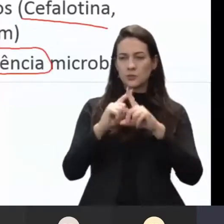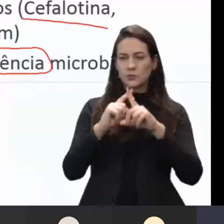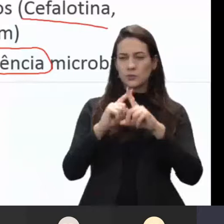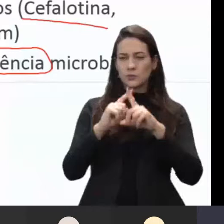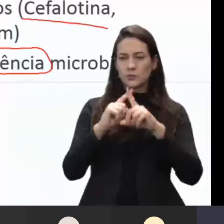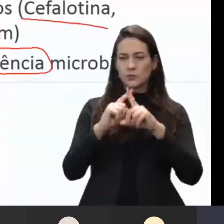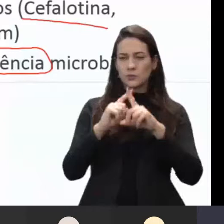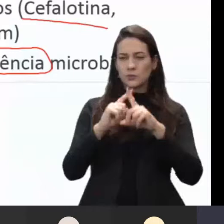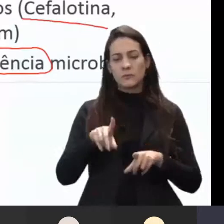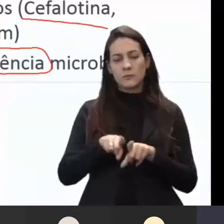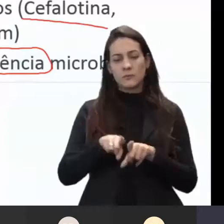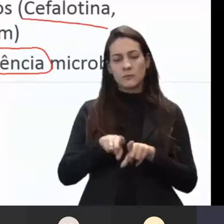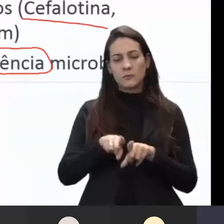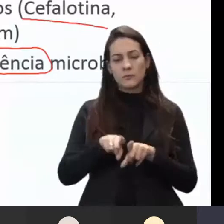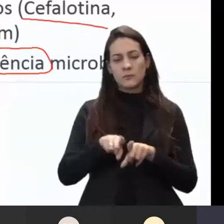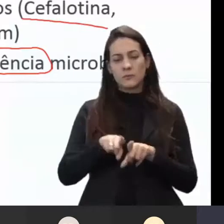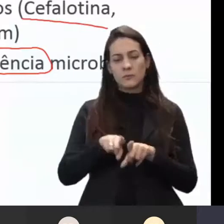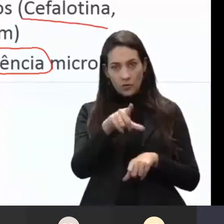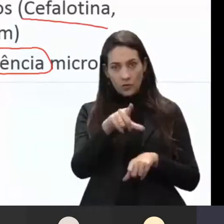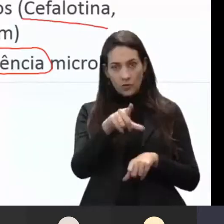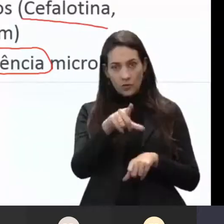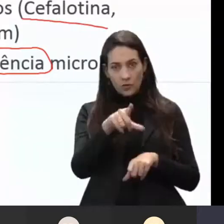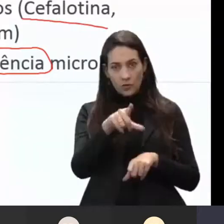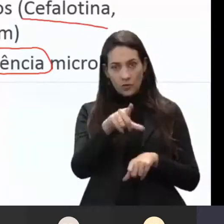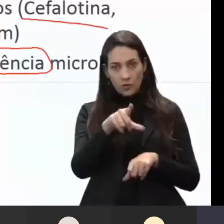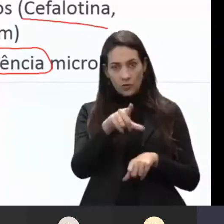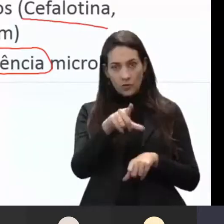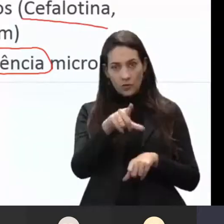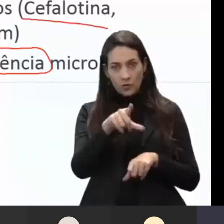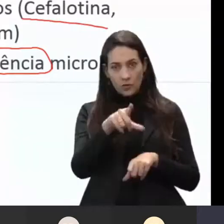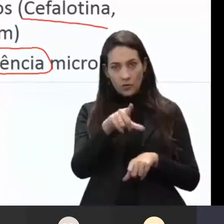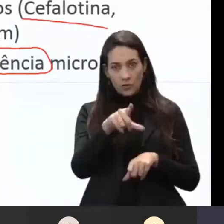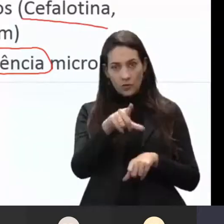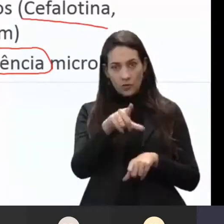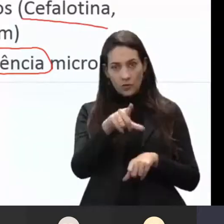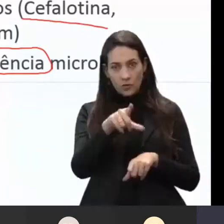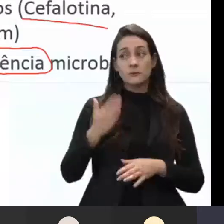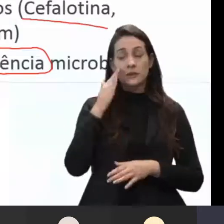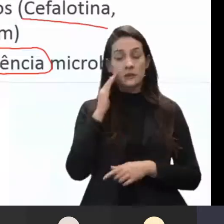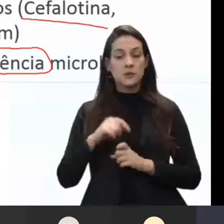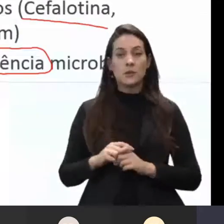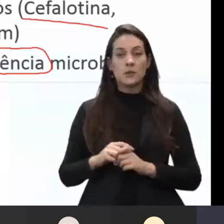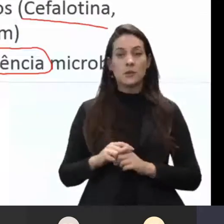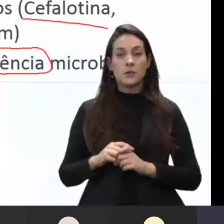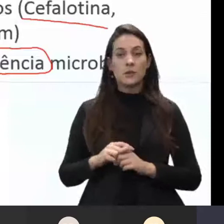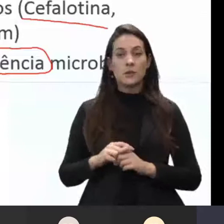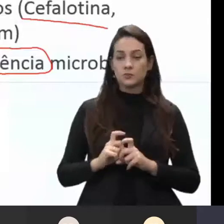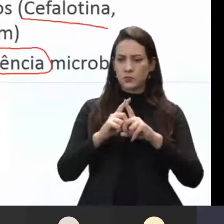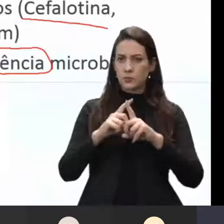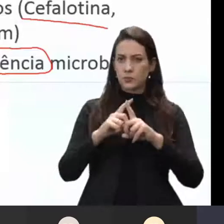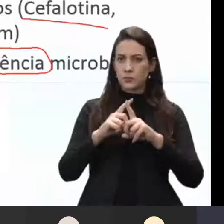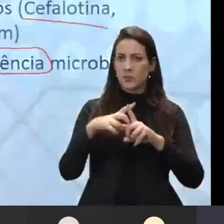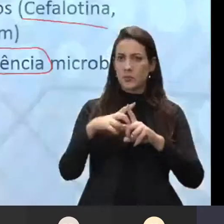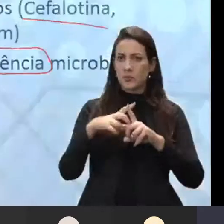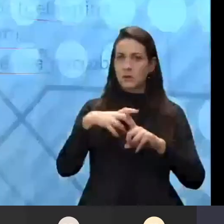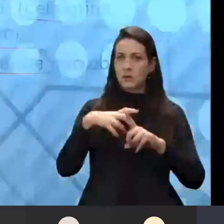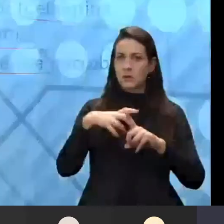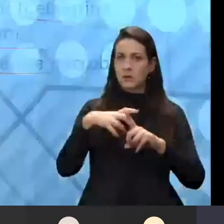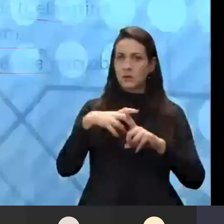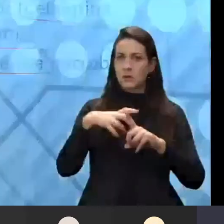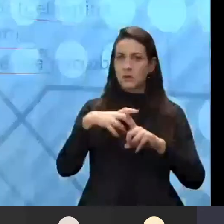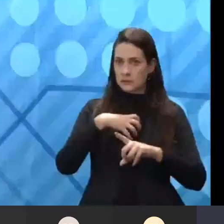microbiana. Então, nós iremos saber se o micro-organismo ele apresenta um perfil de sensibilidade, se ele é